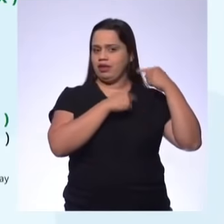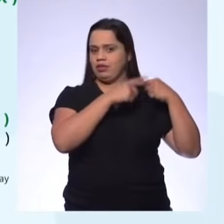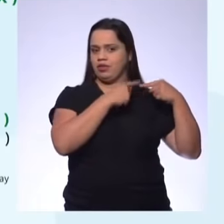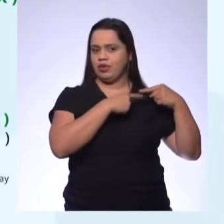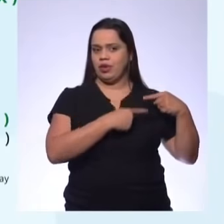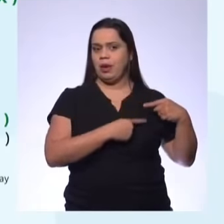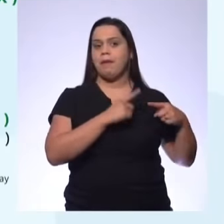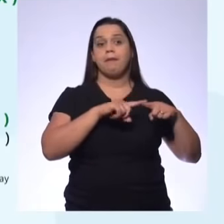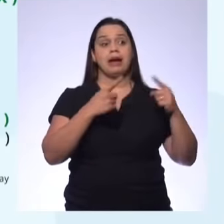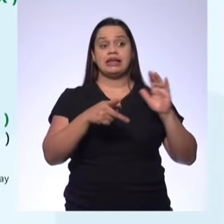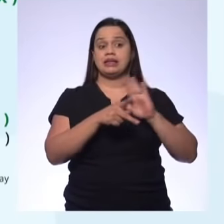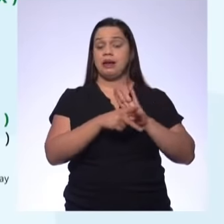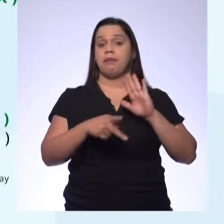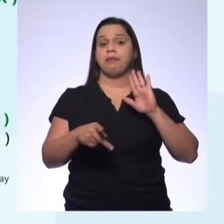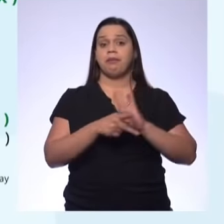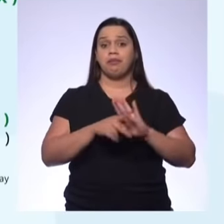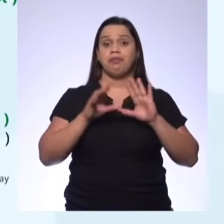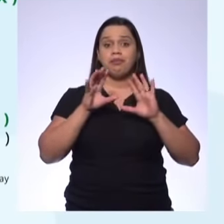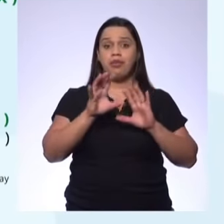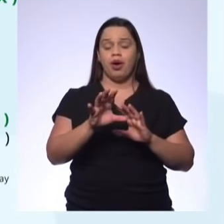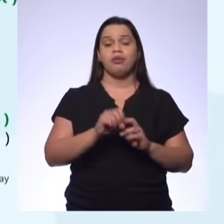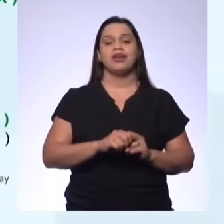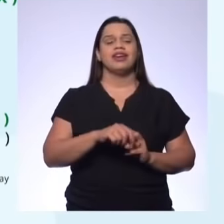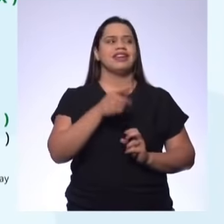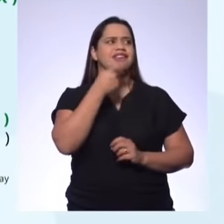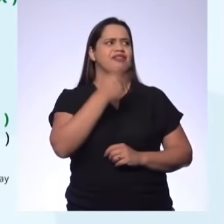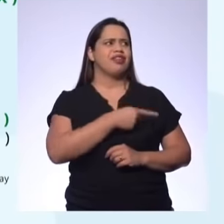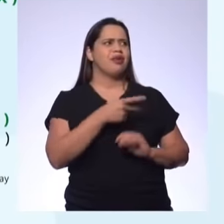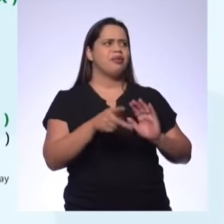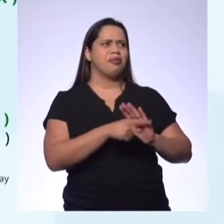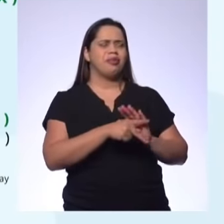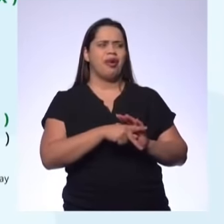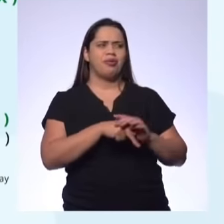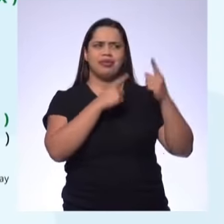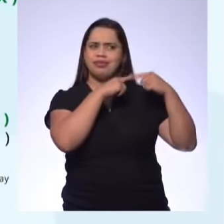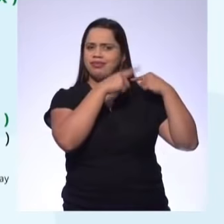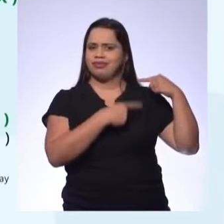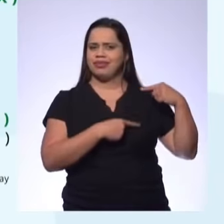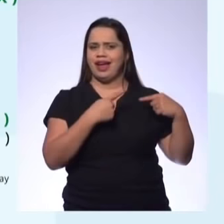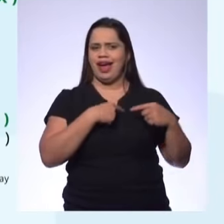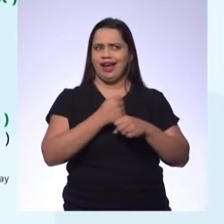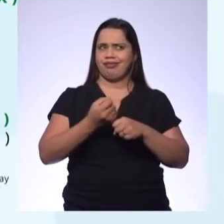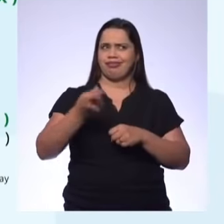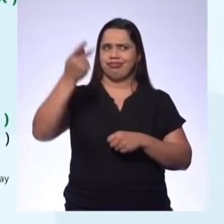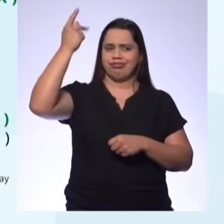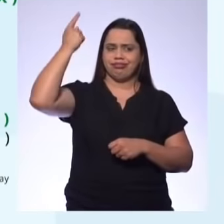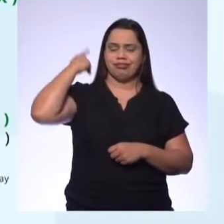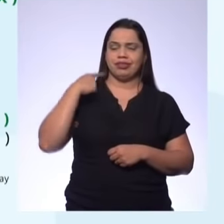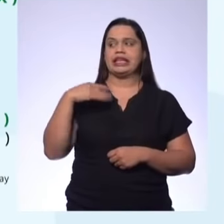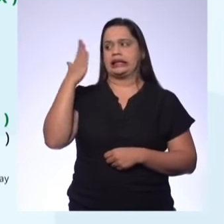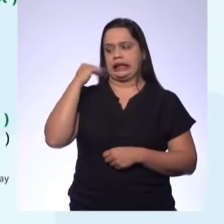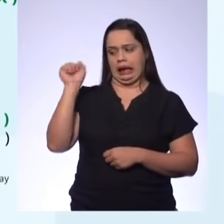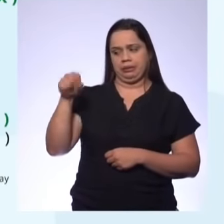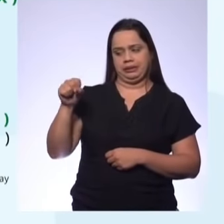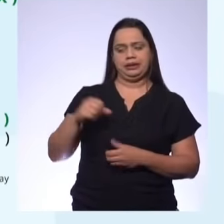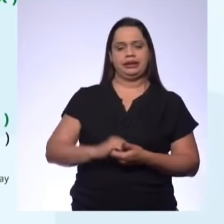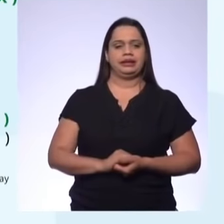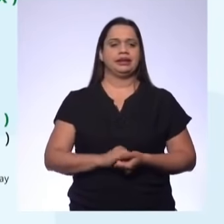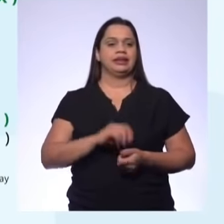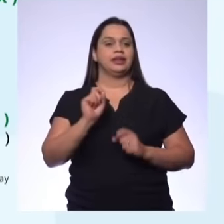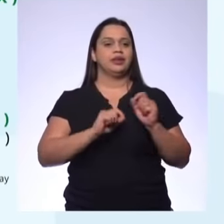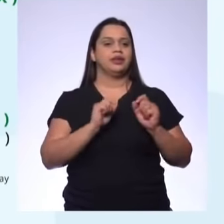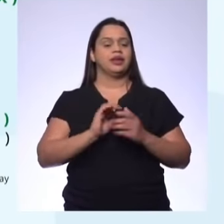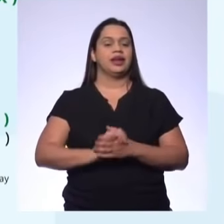mas é traços genéticos anos 80 agora pessoal não sabe o que que é isso for Quem sabe em hard 3